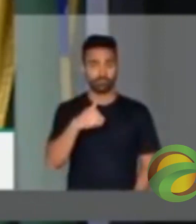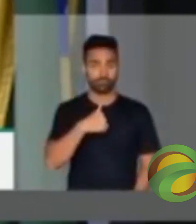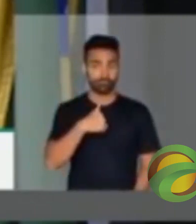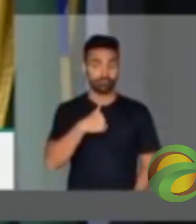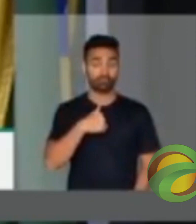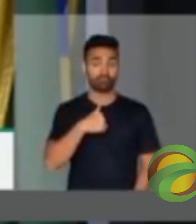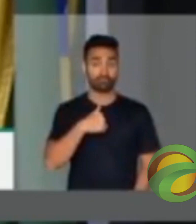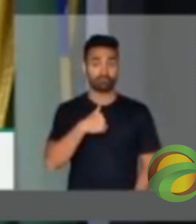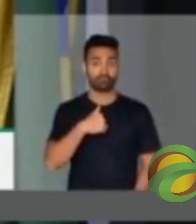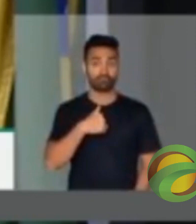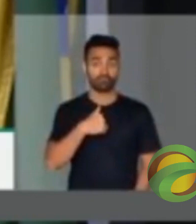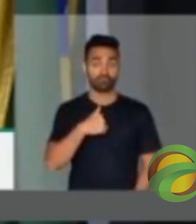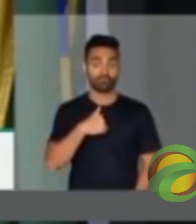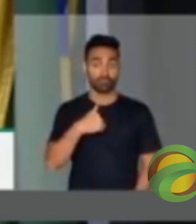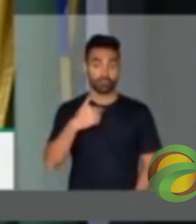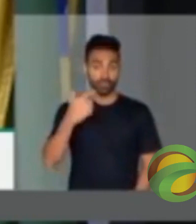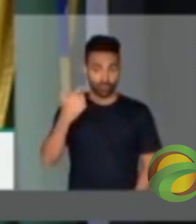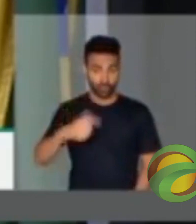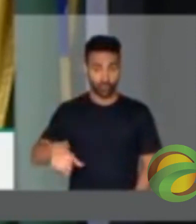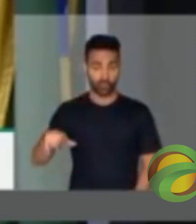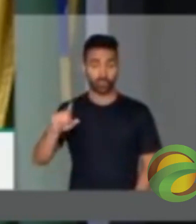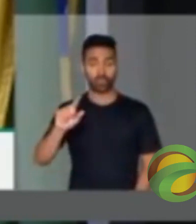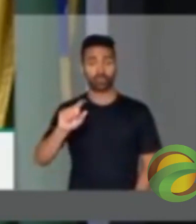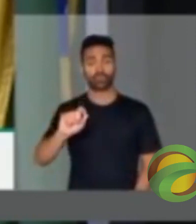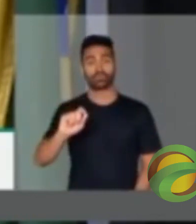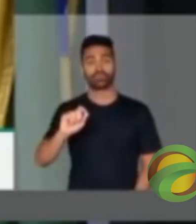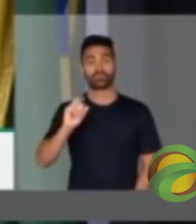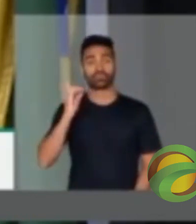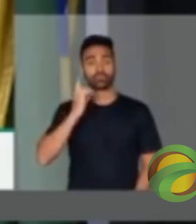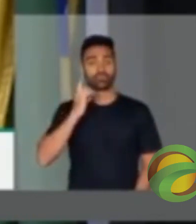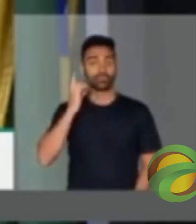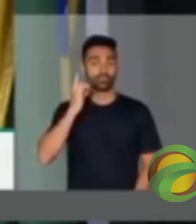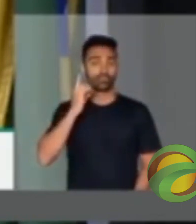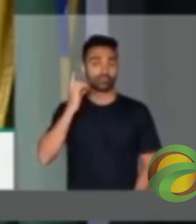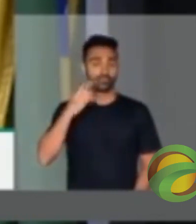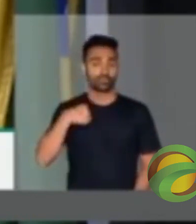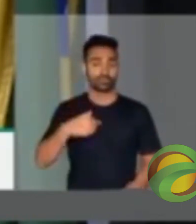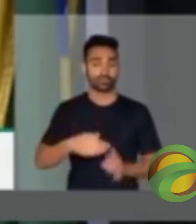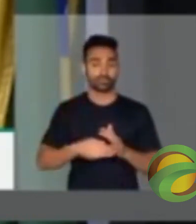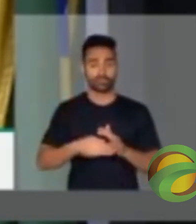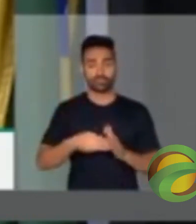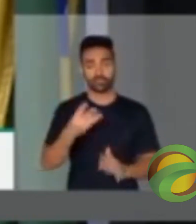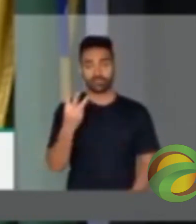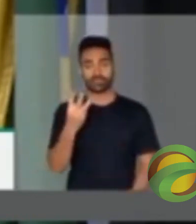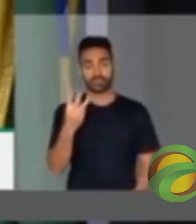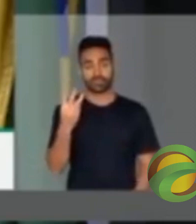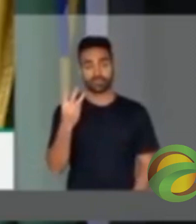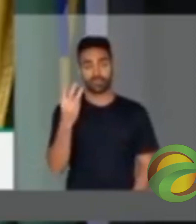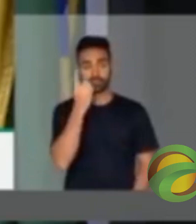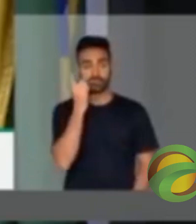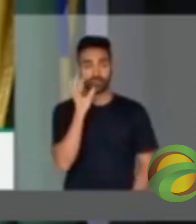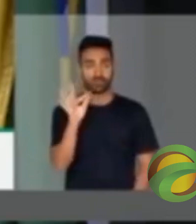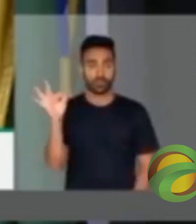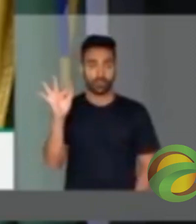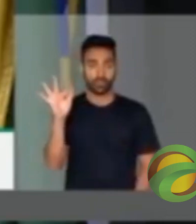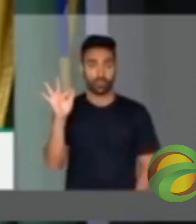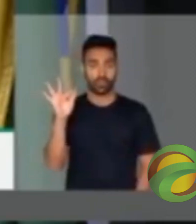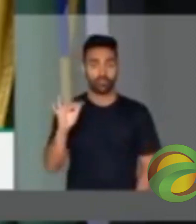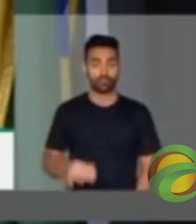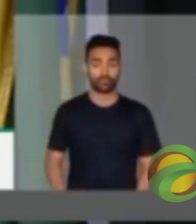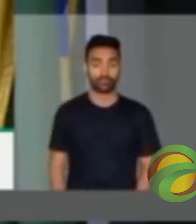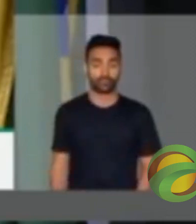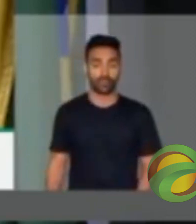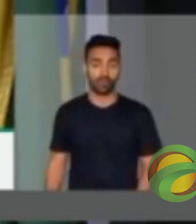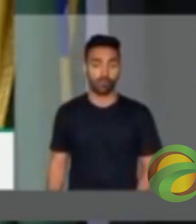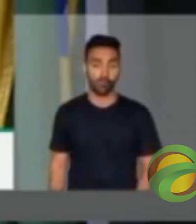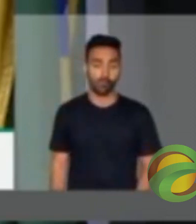pudesse assim repetir mais um mandato e, portanto, vindo para o terceiro mandato de deputado federal aqui nessa